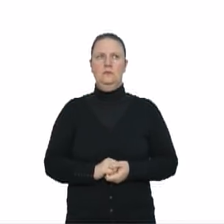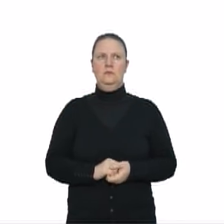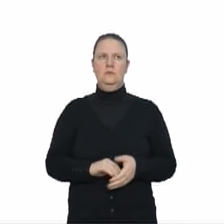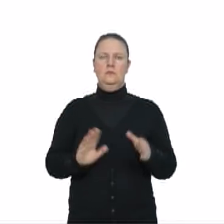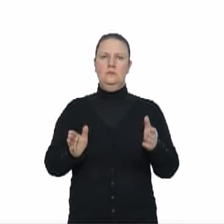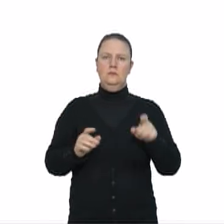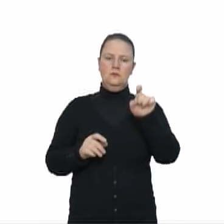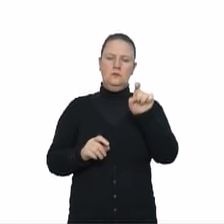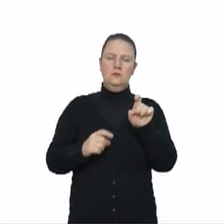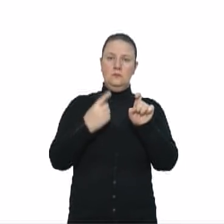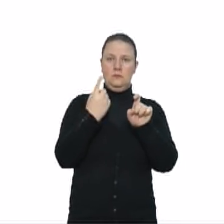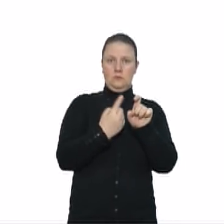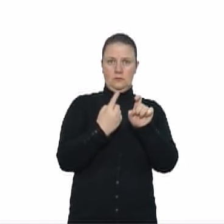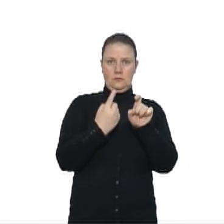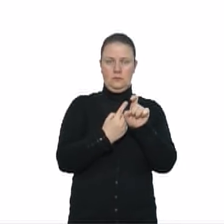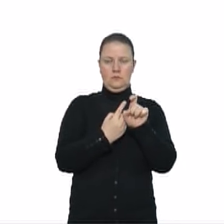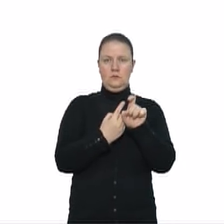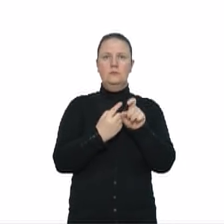do x1,